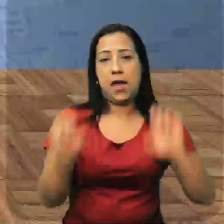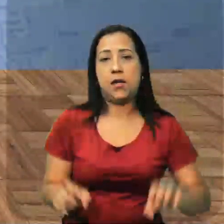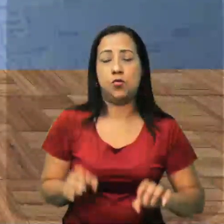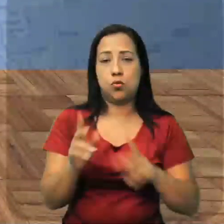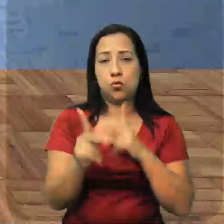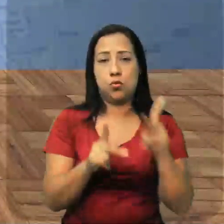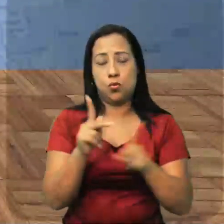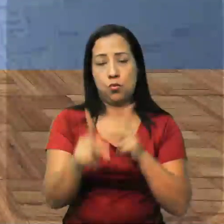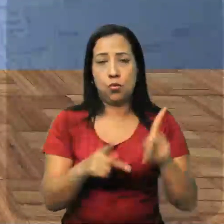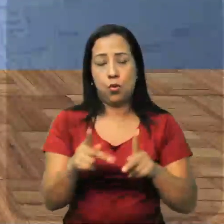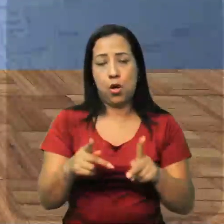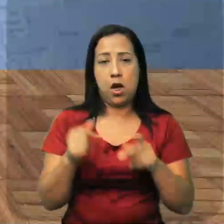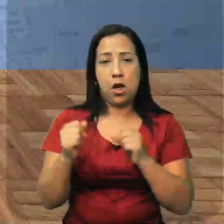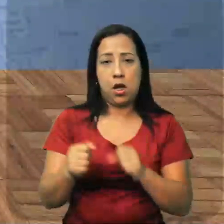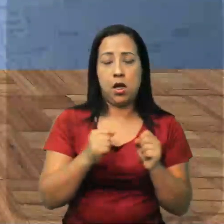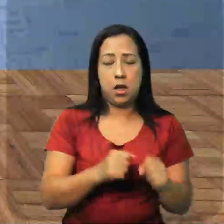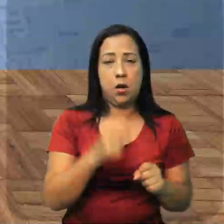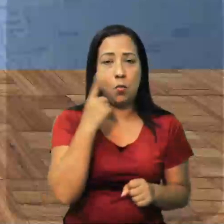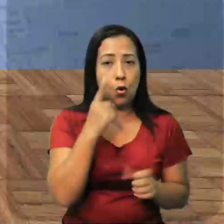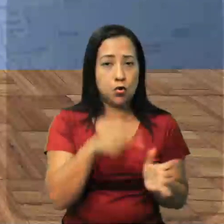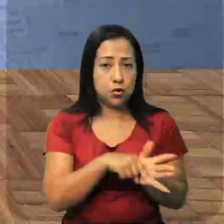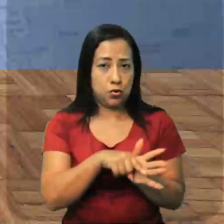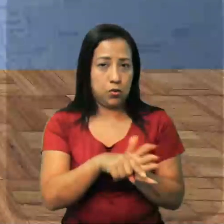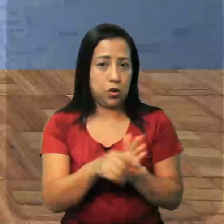analisar em jovens,